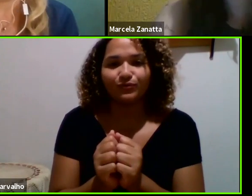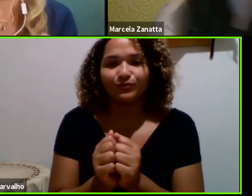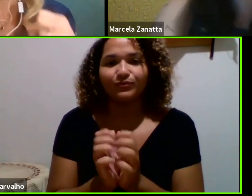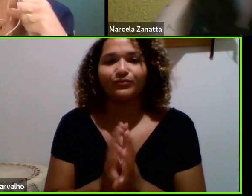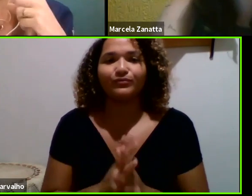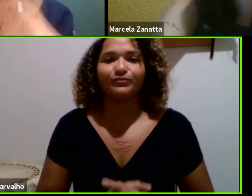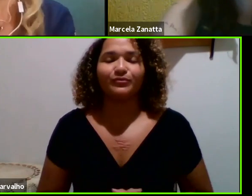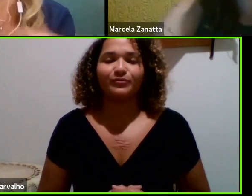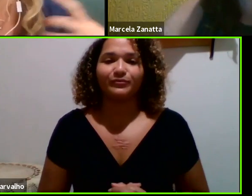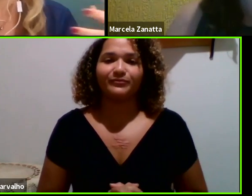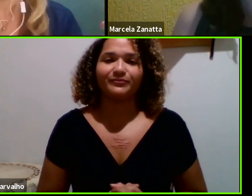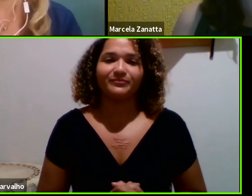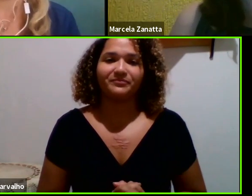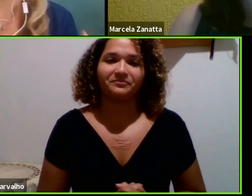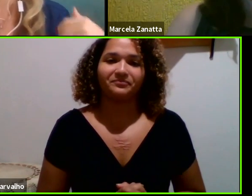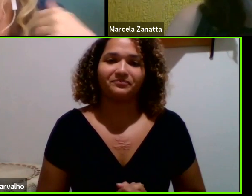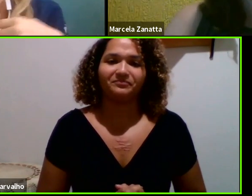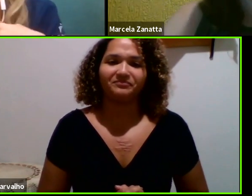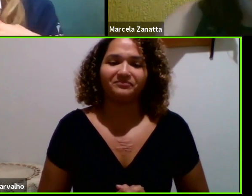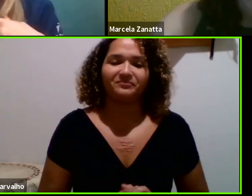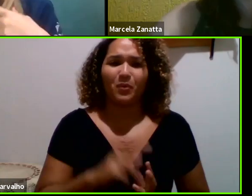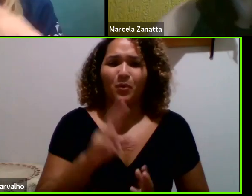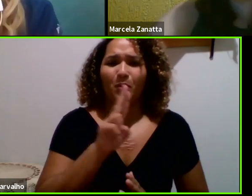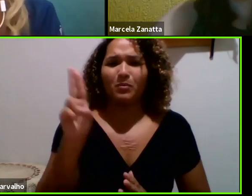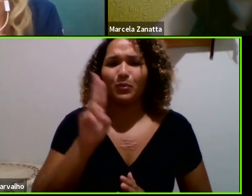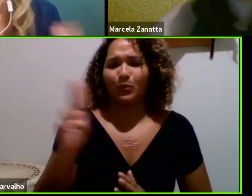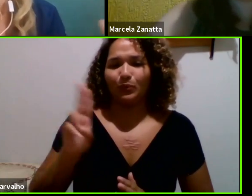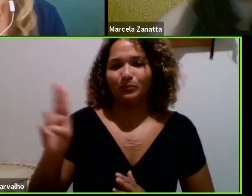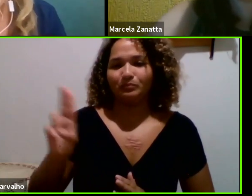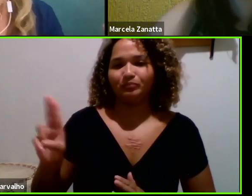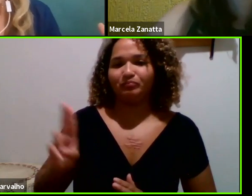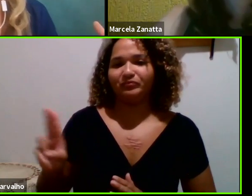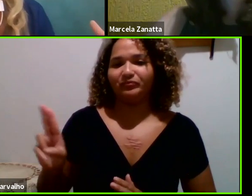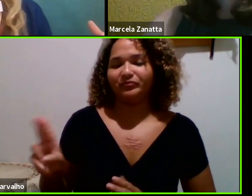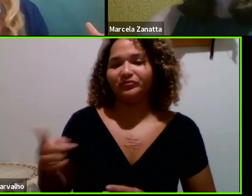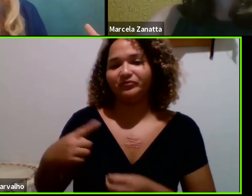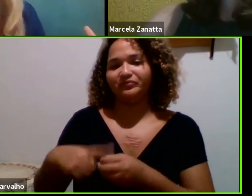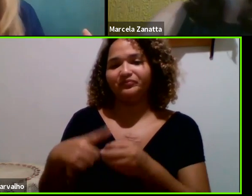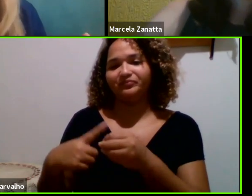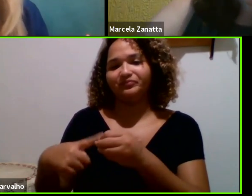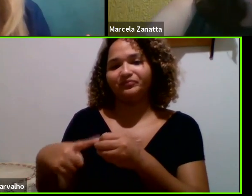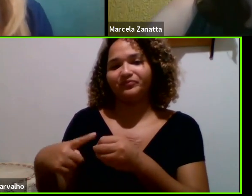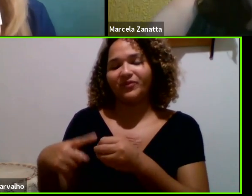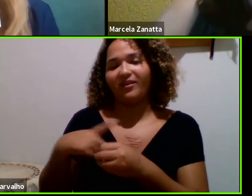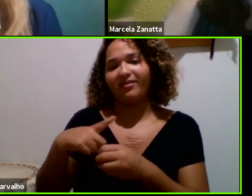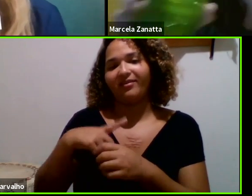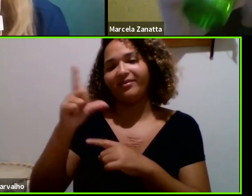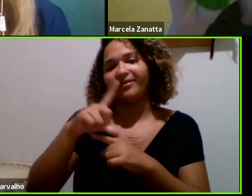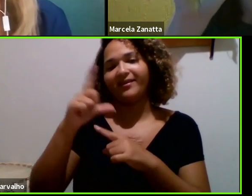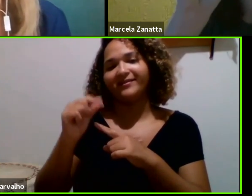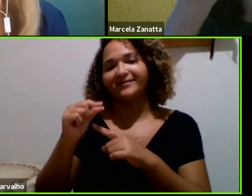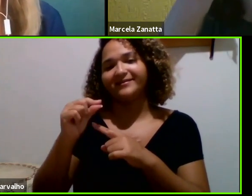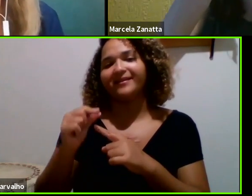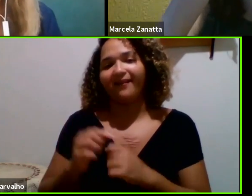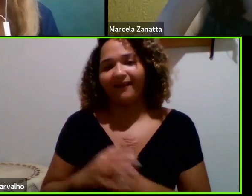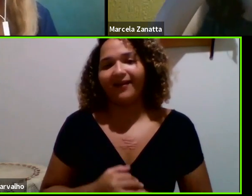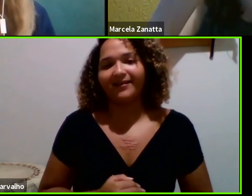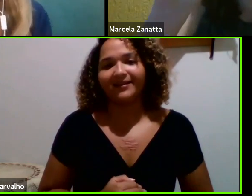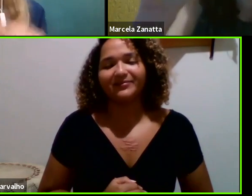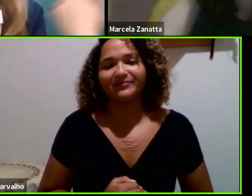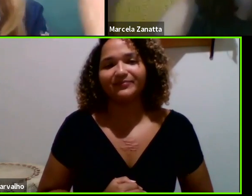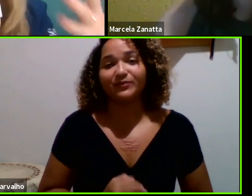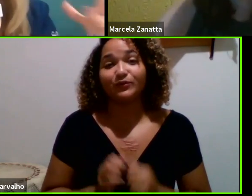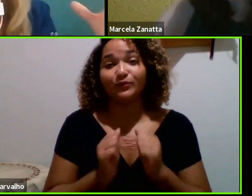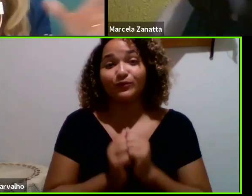da Serra, Sorocaba, São Carlos, São José dos Campos, todas essas unidades aqui